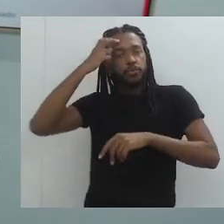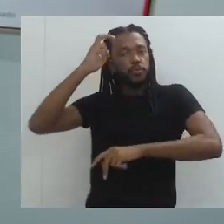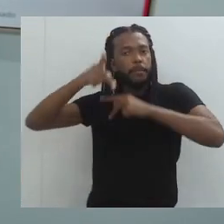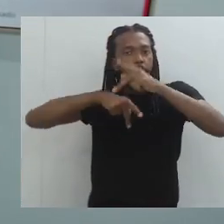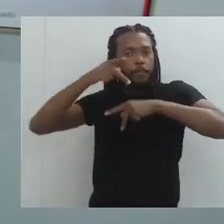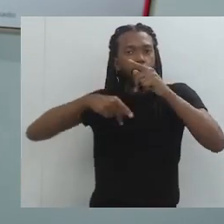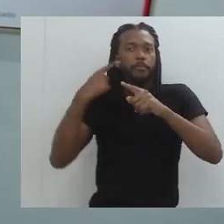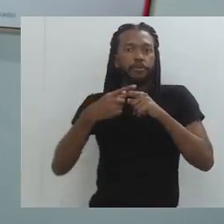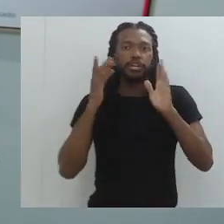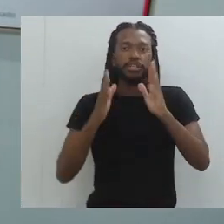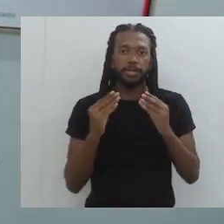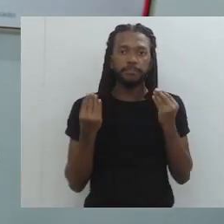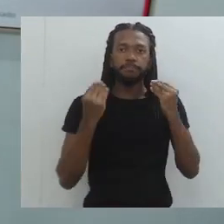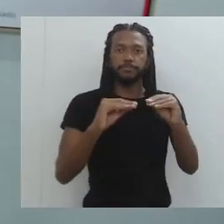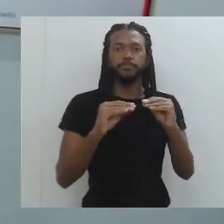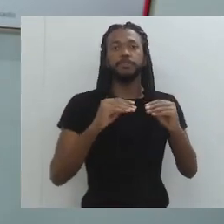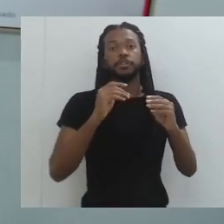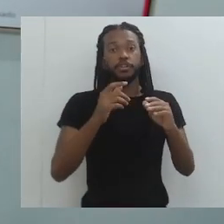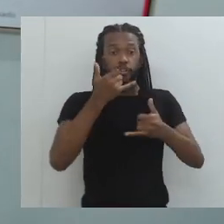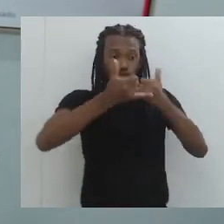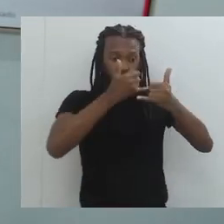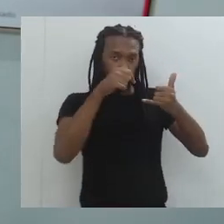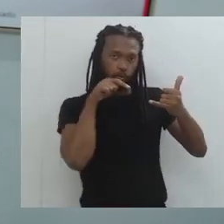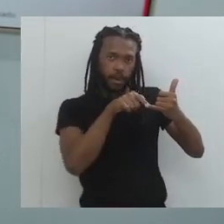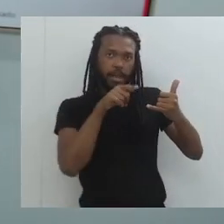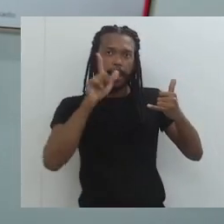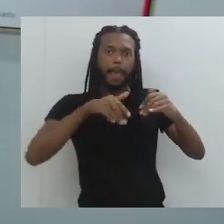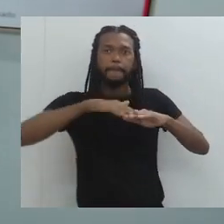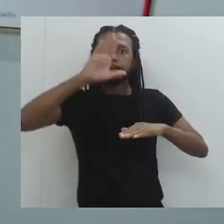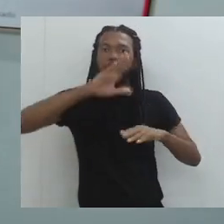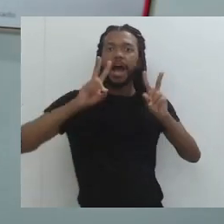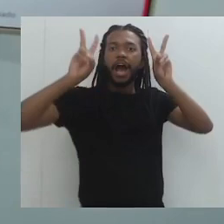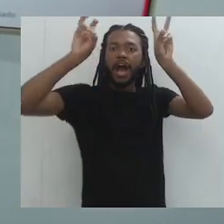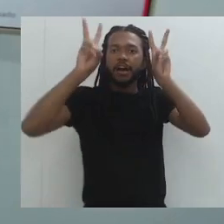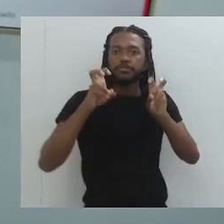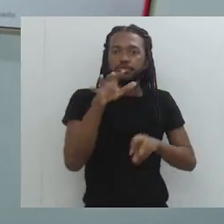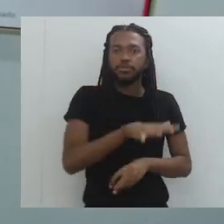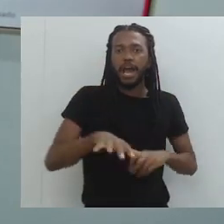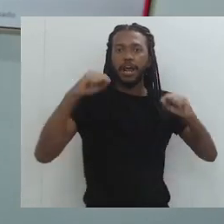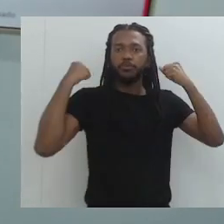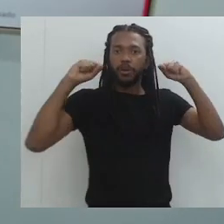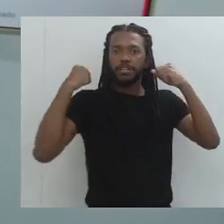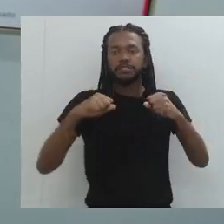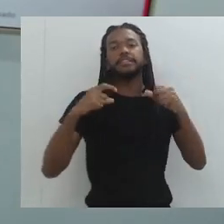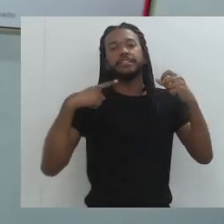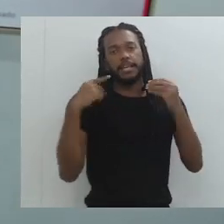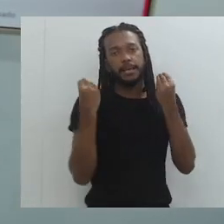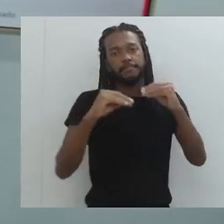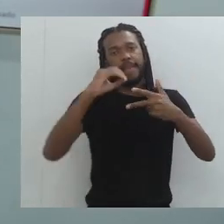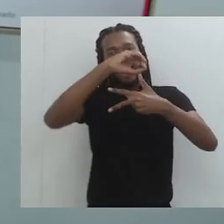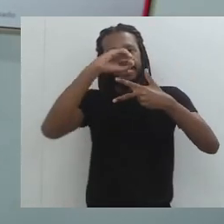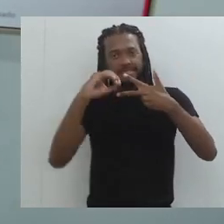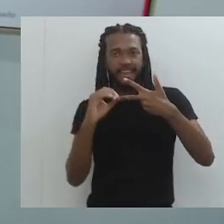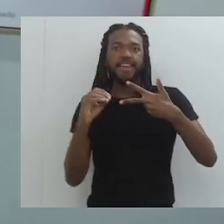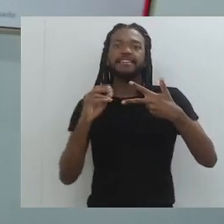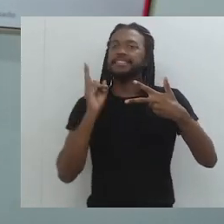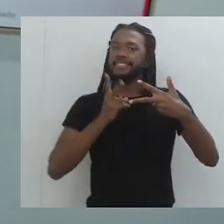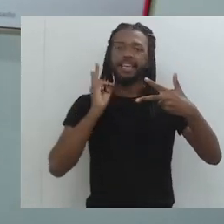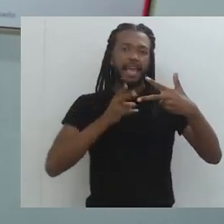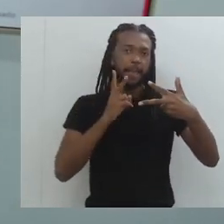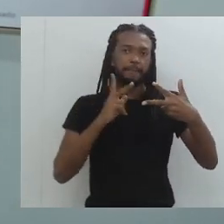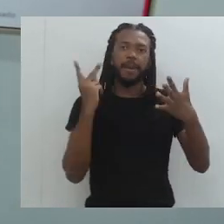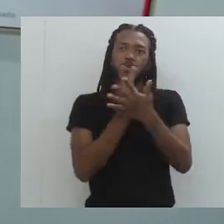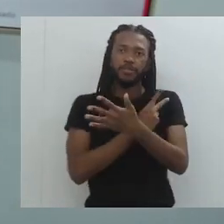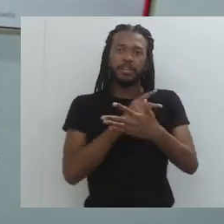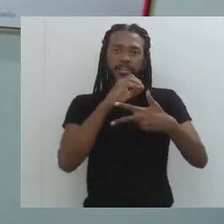Porque cai muito. O jogo é um dos assuntos da educação física que mais cai no Enem. E no Enem e